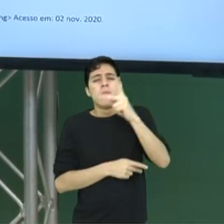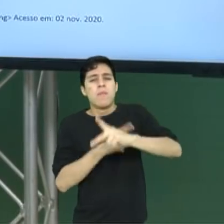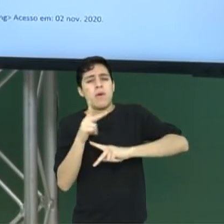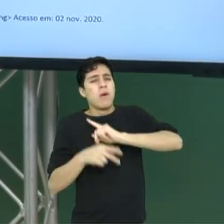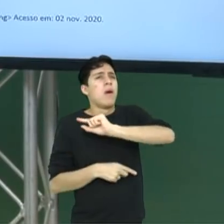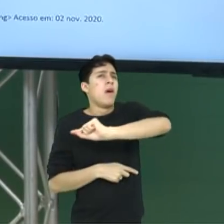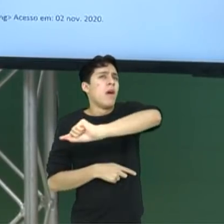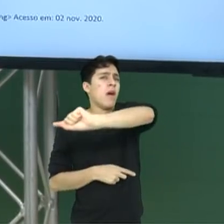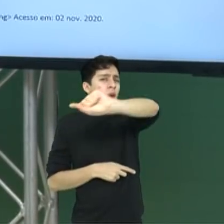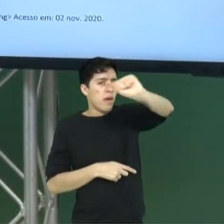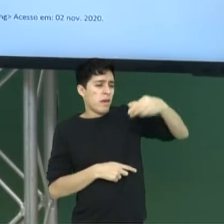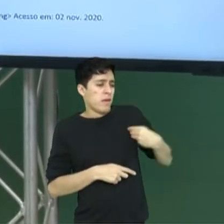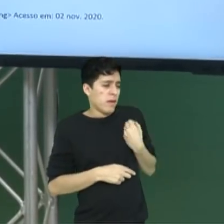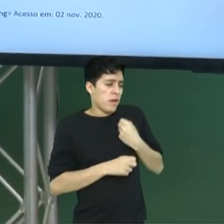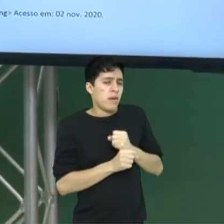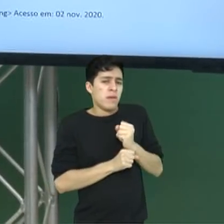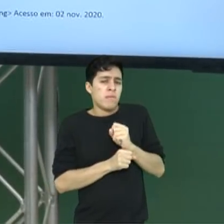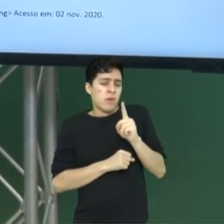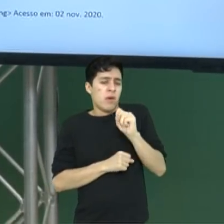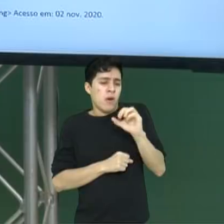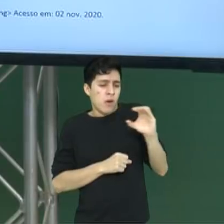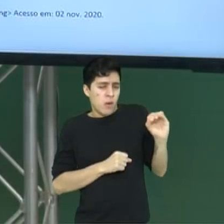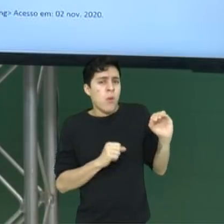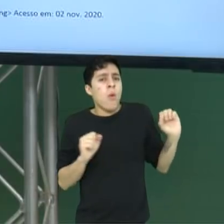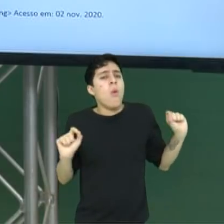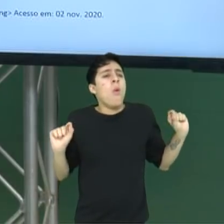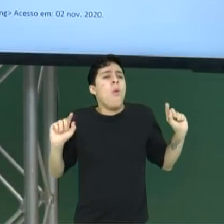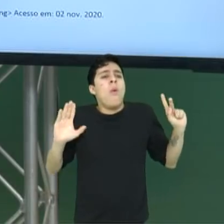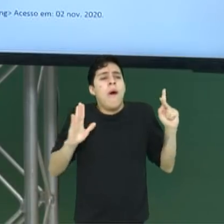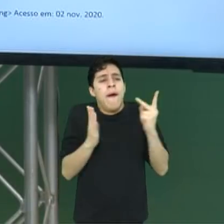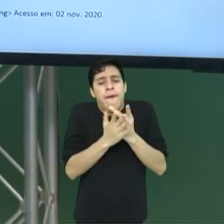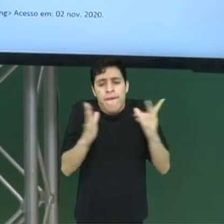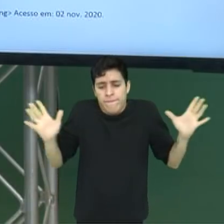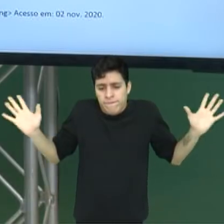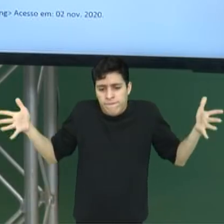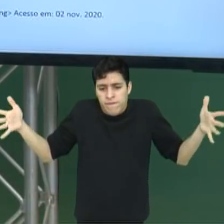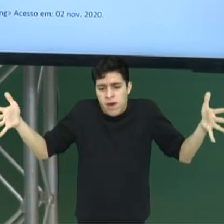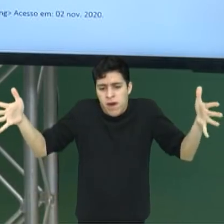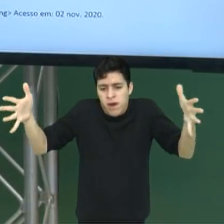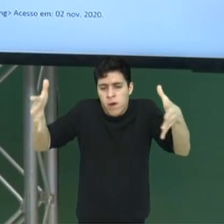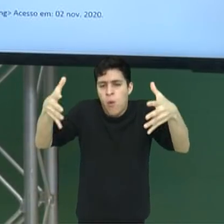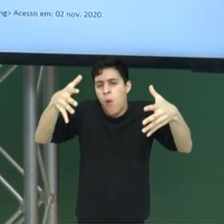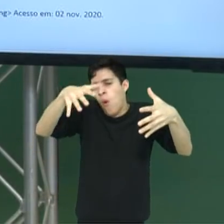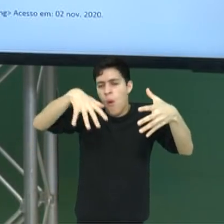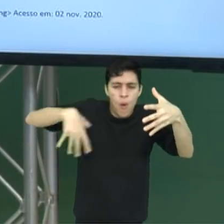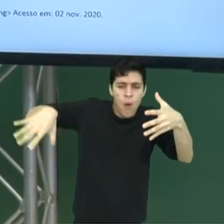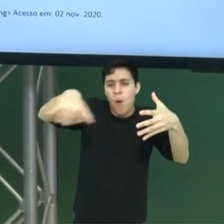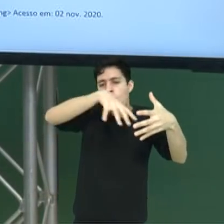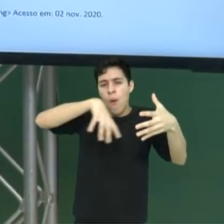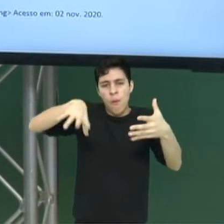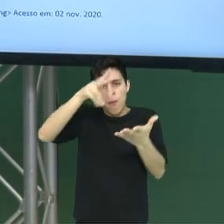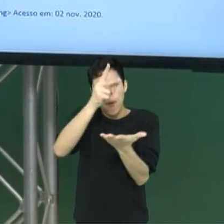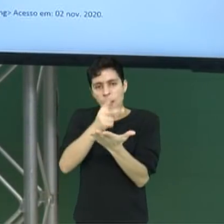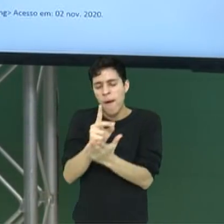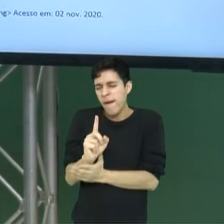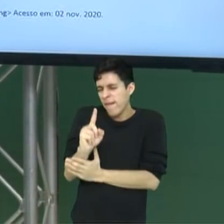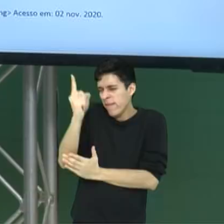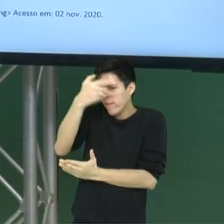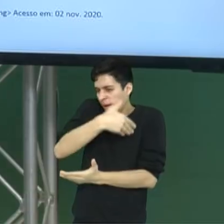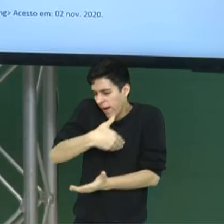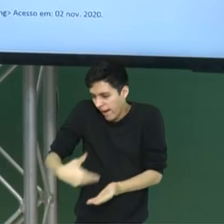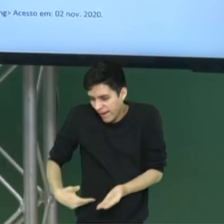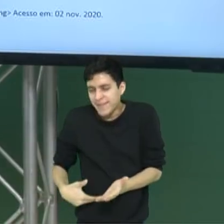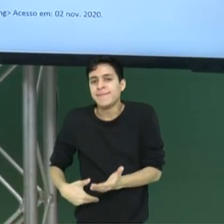nessa região em 1880 e que tiveram que ser todos eles unidos por um único